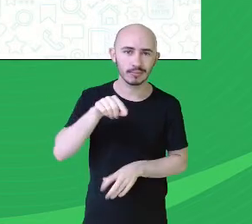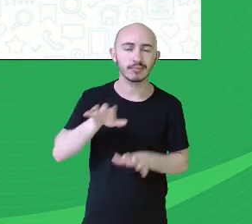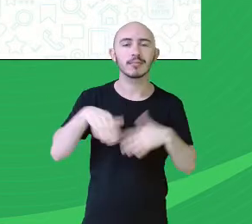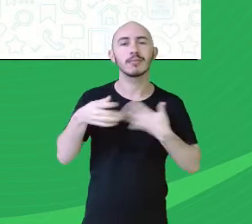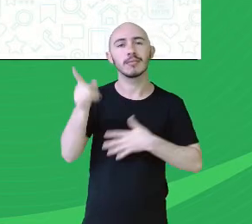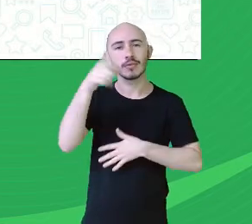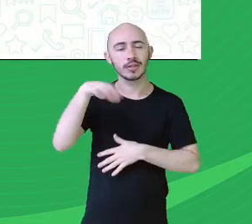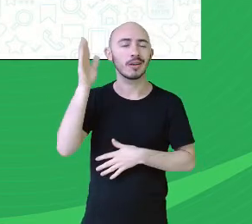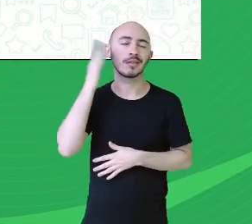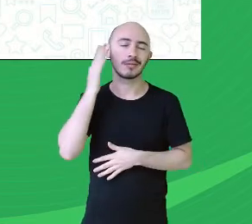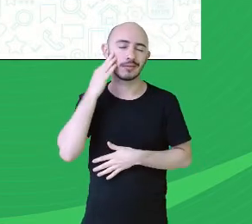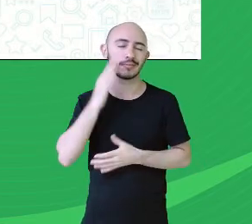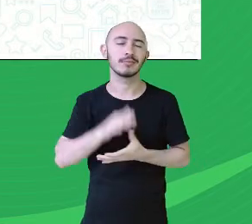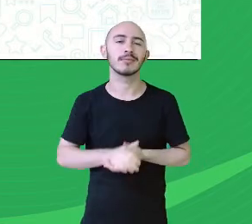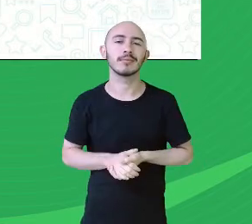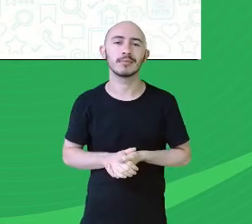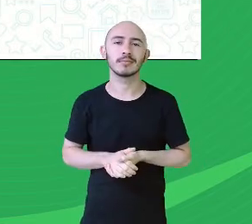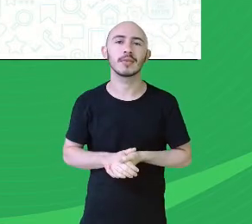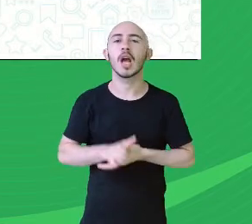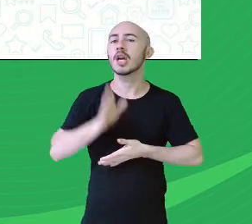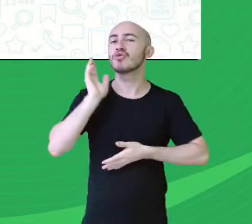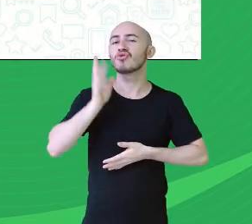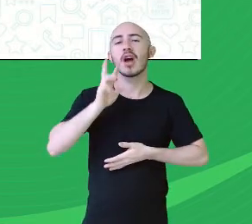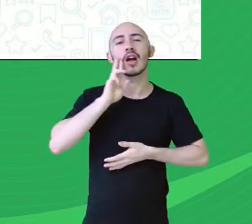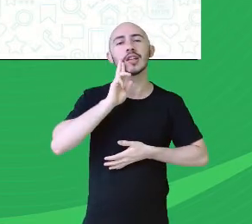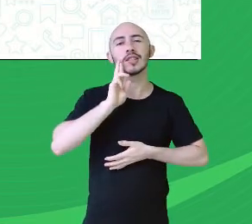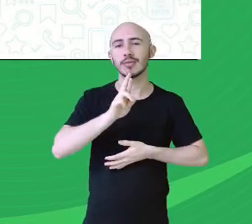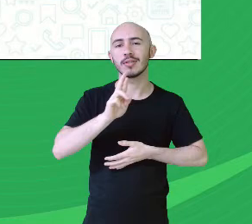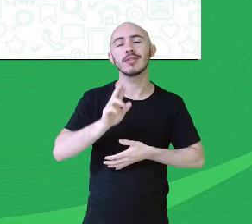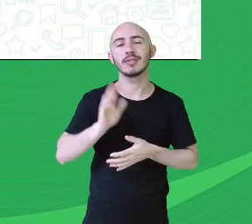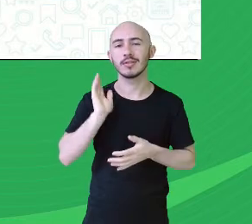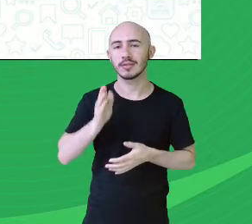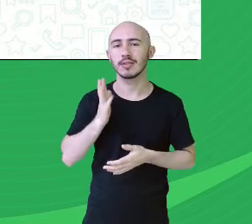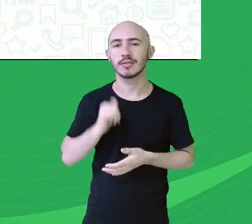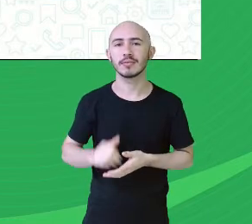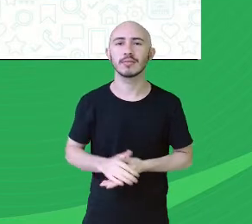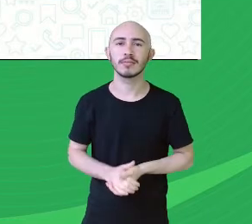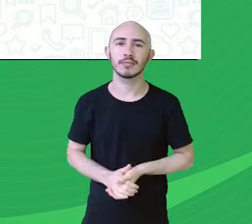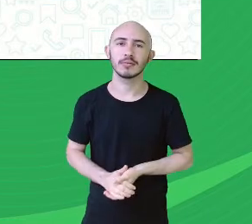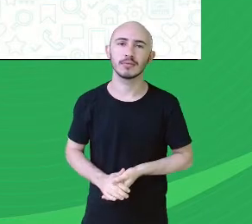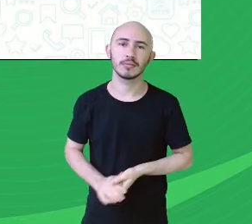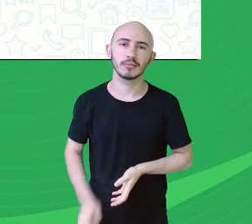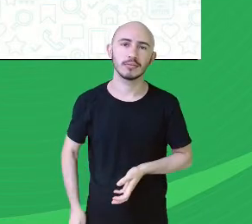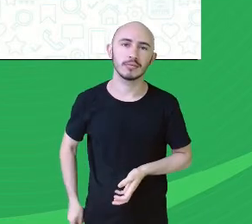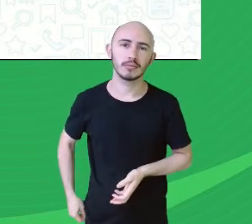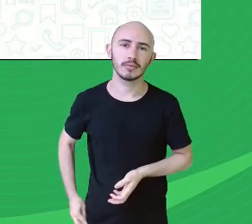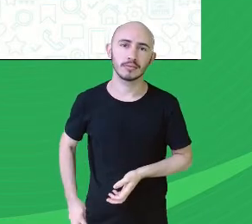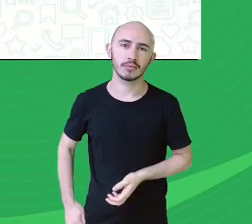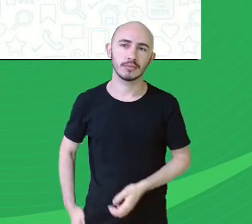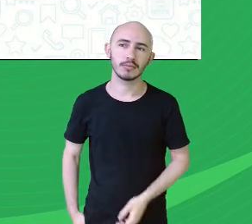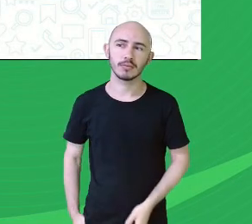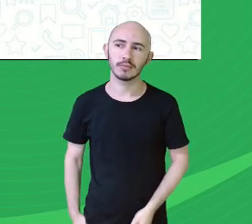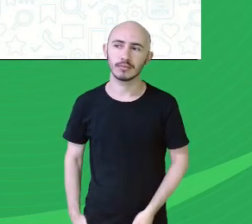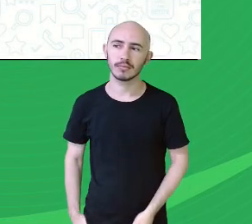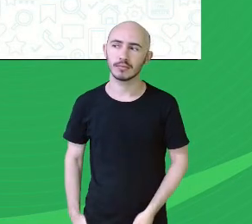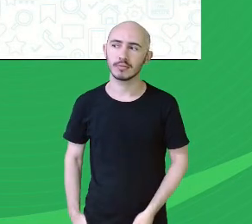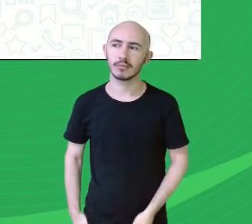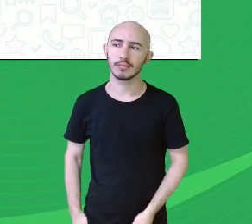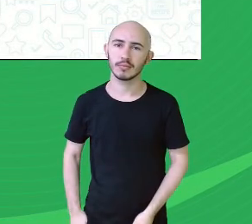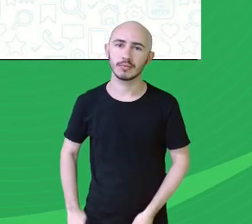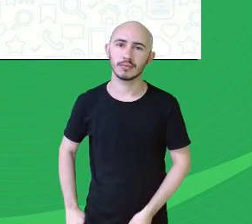Tenho certeza que vocês entenderam e que já estão aí sabendo a resposta. Como será que vão ficar estas frases? Vamos